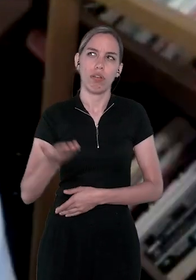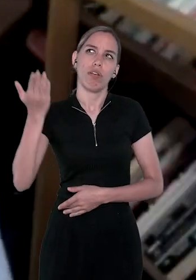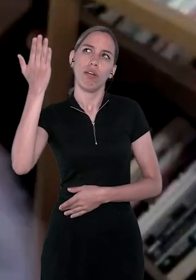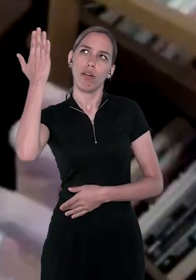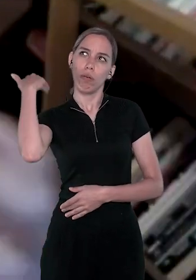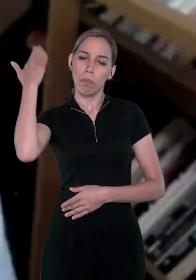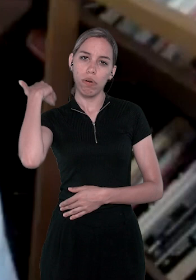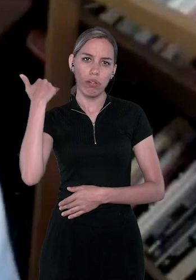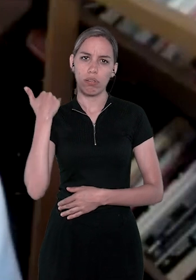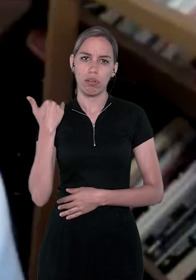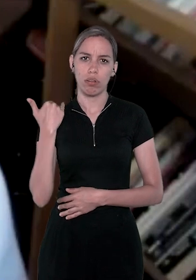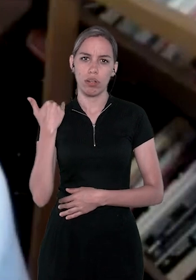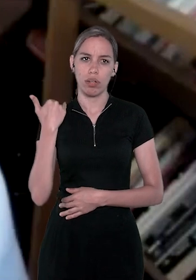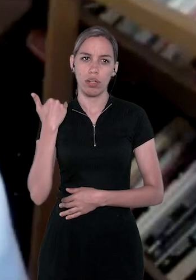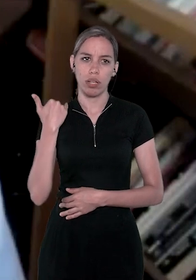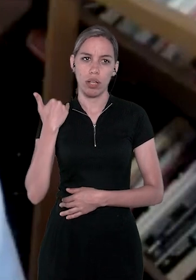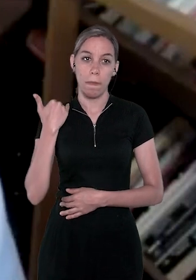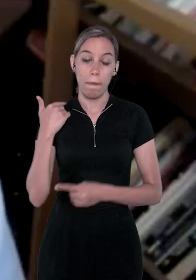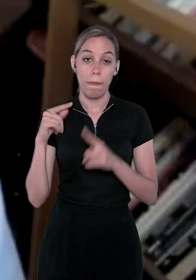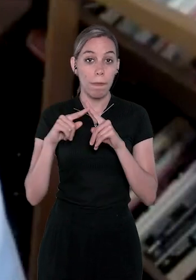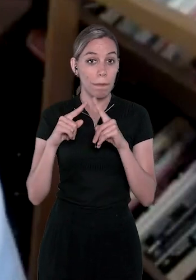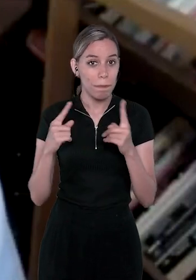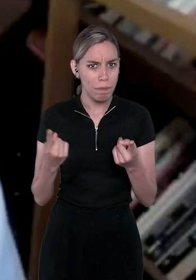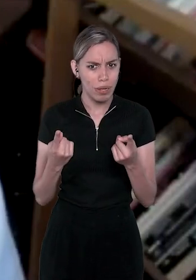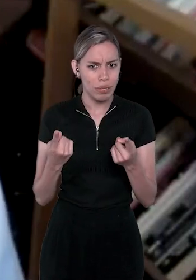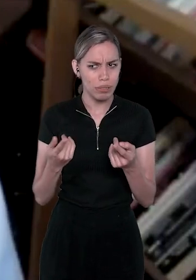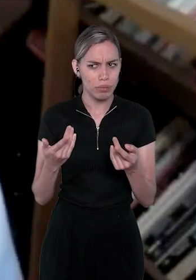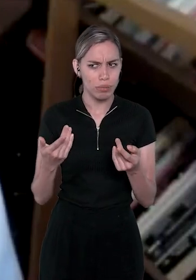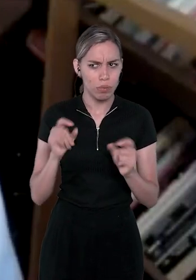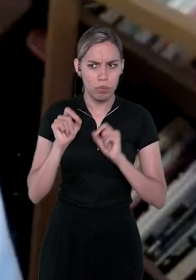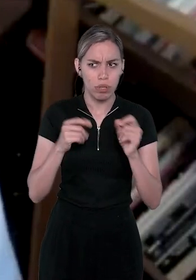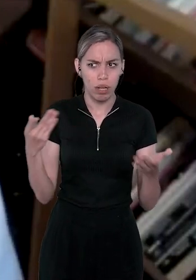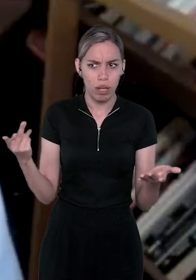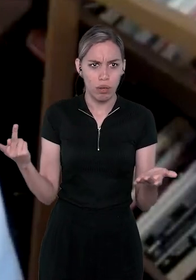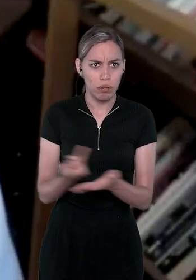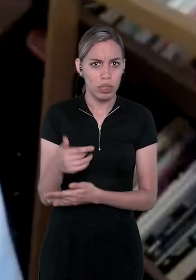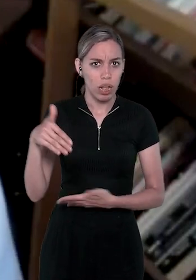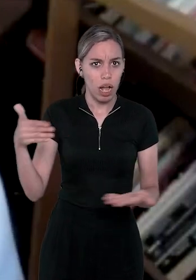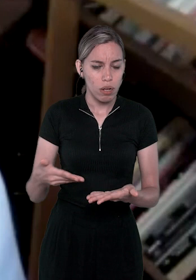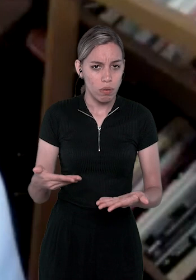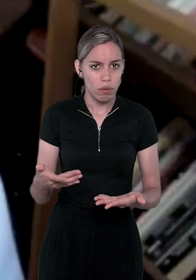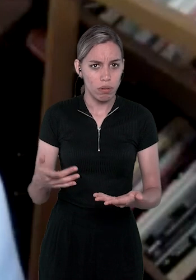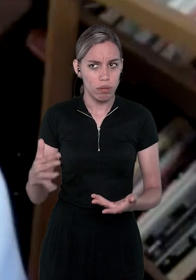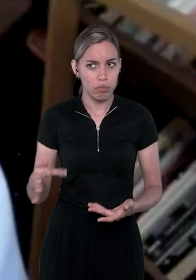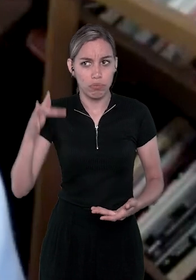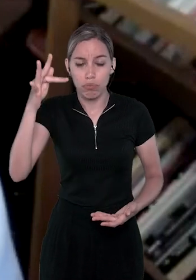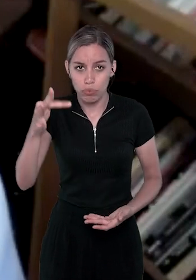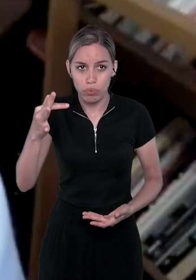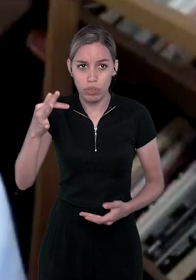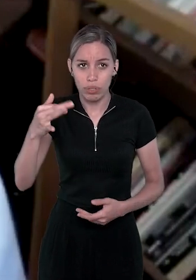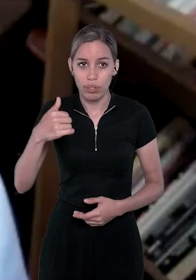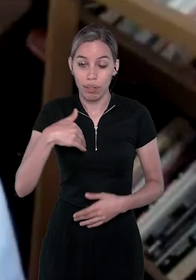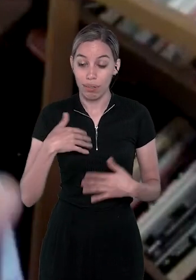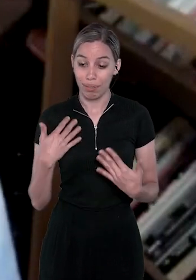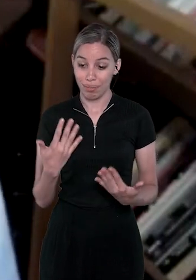passado, escreve sobre... Mas, bom, e o agora? Quer dizer, e o amanhã, né? Então, eu sou muito